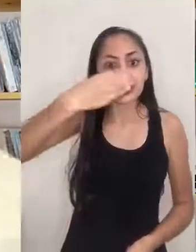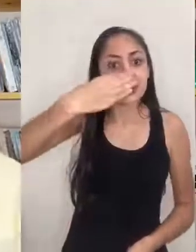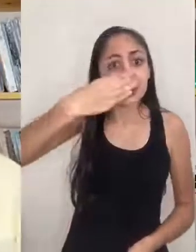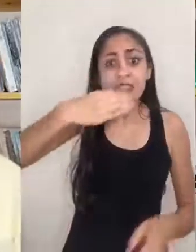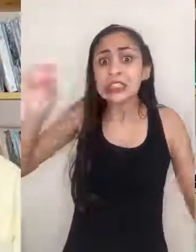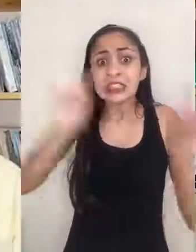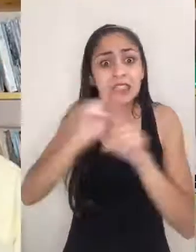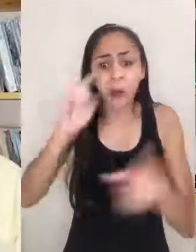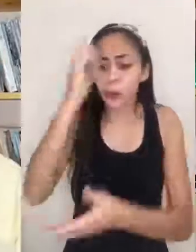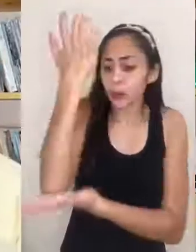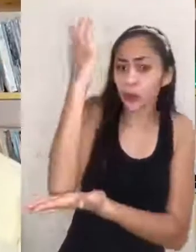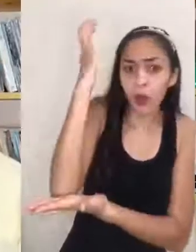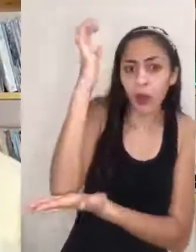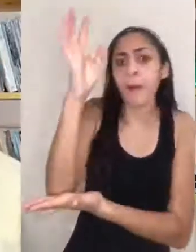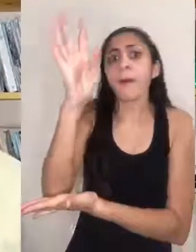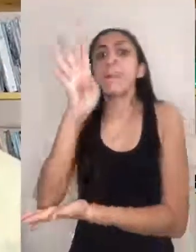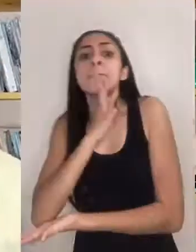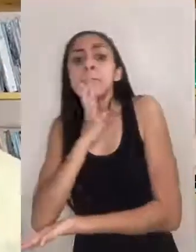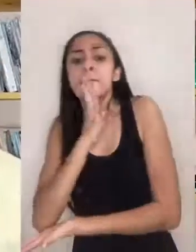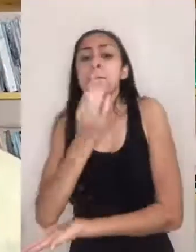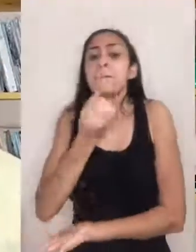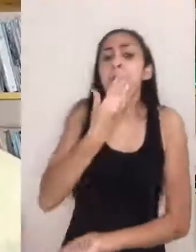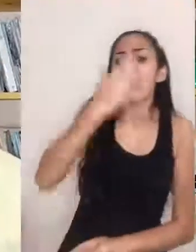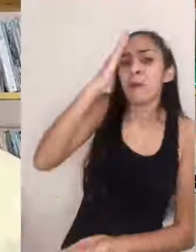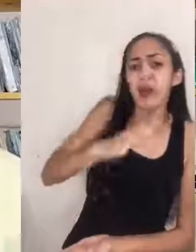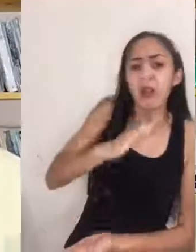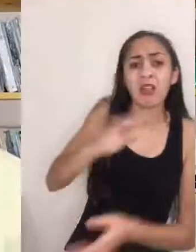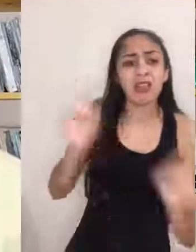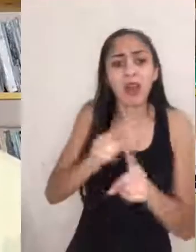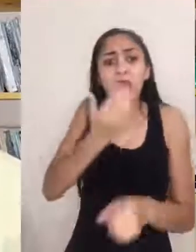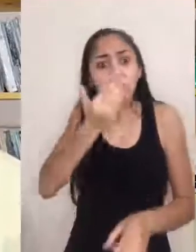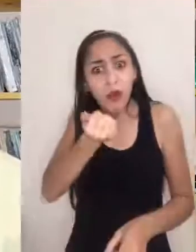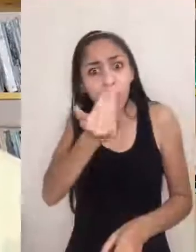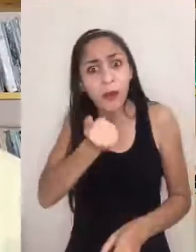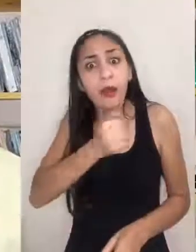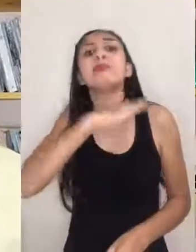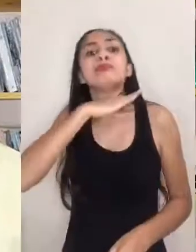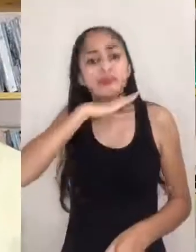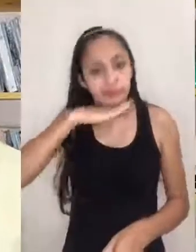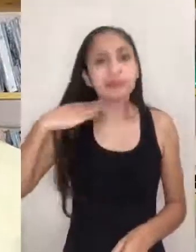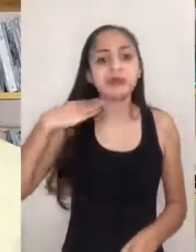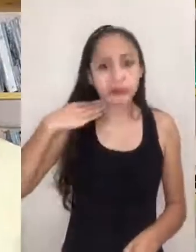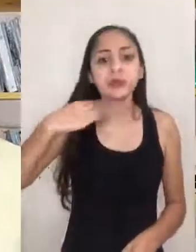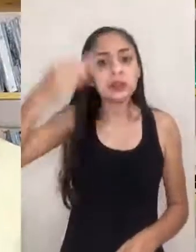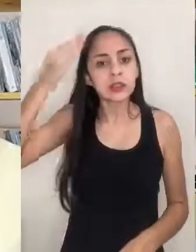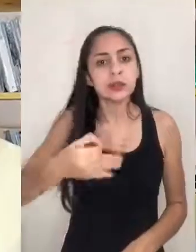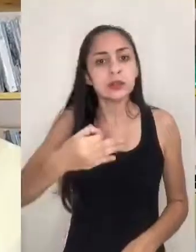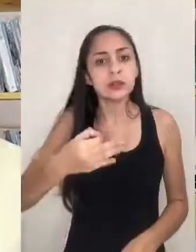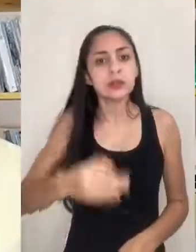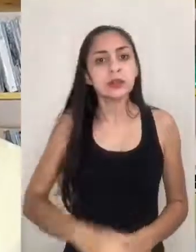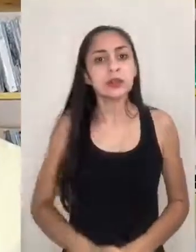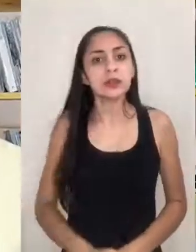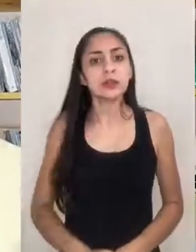do conhecimento do bem, do fruto da árvore do conhecimento do bem e do mal, porque no dia em que dela comesse ele morreria,